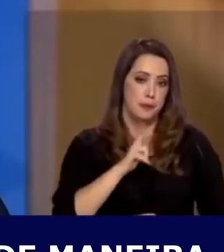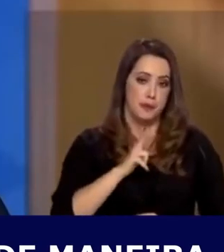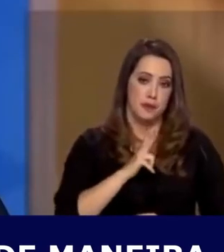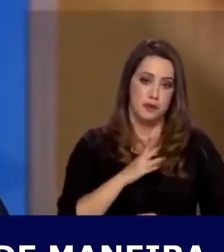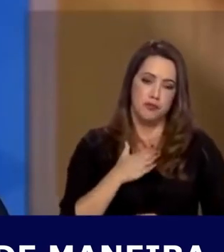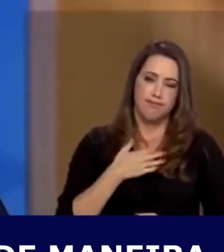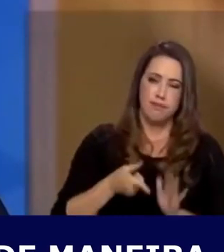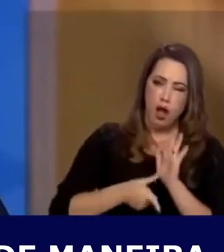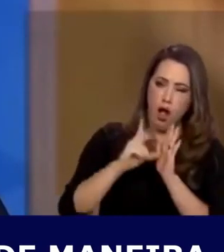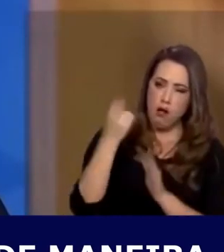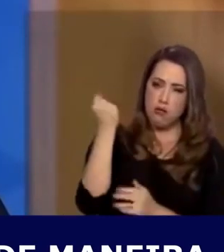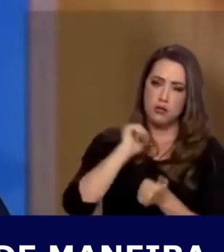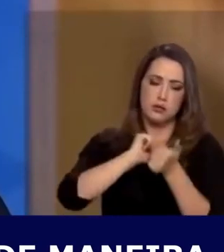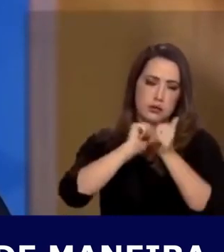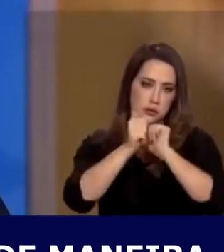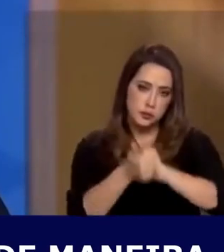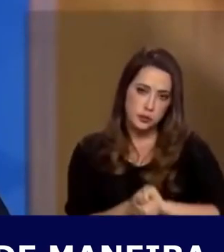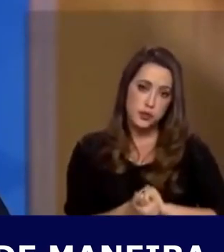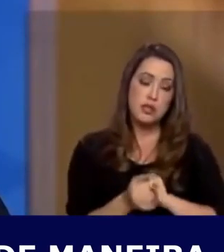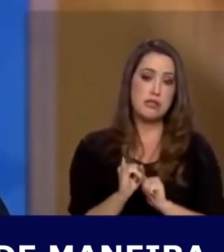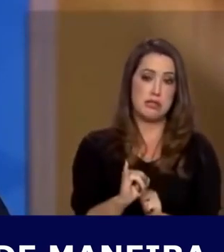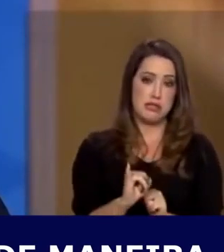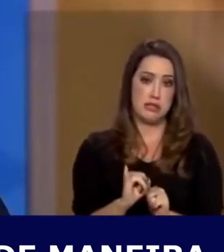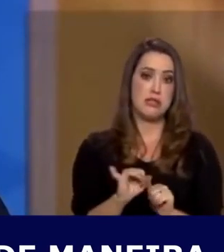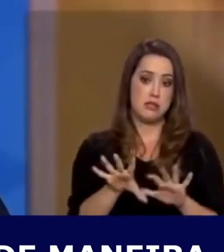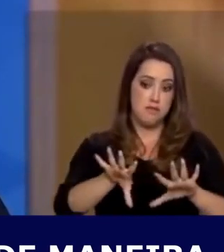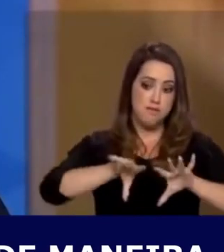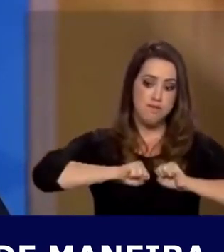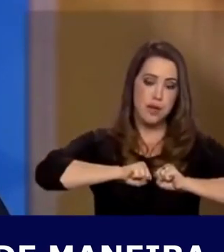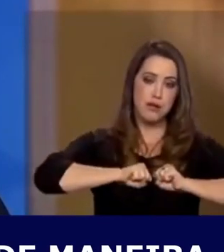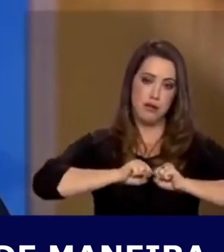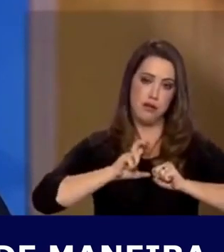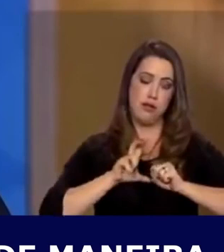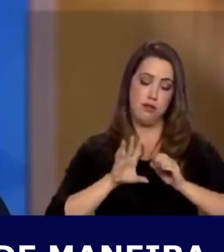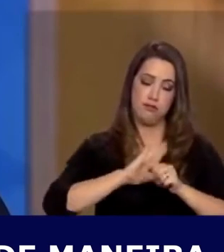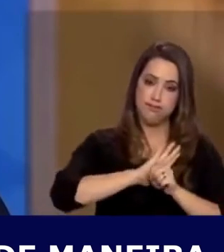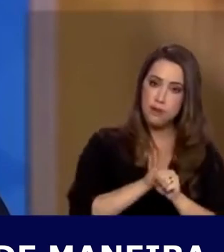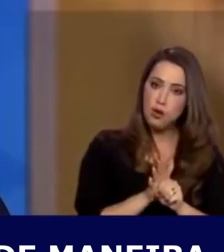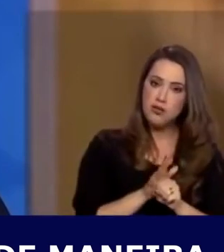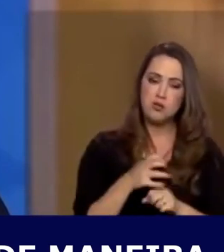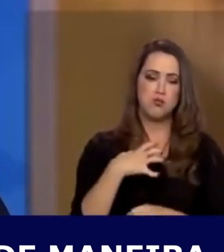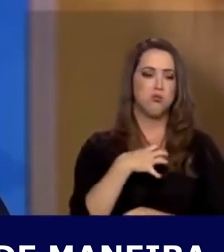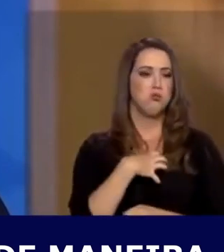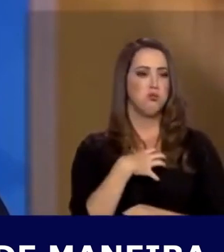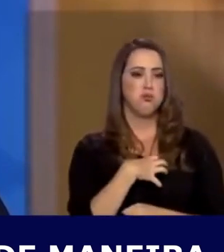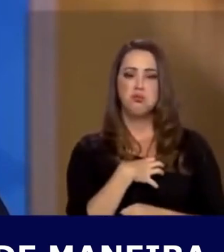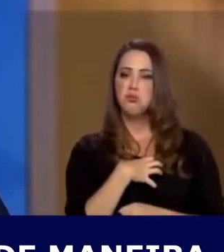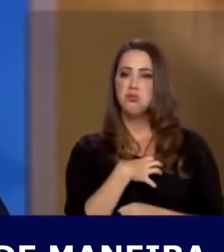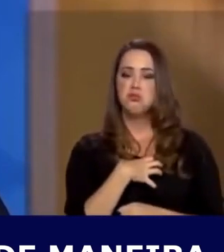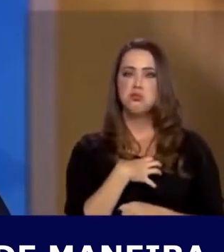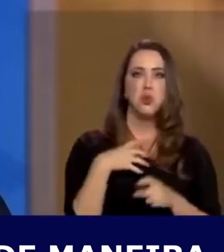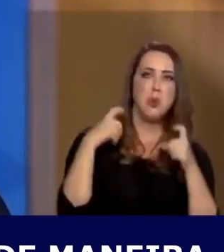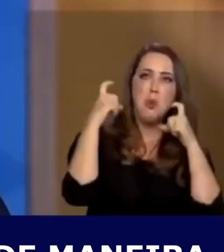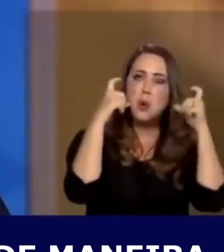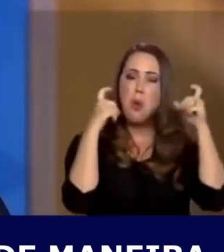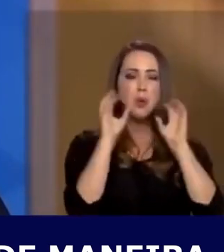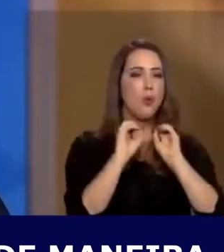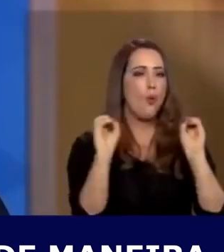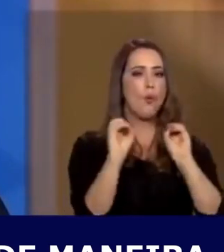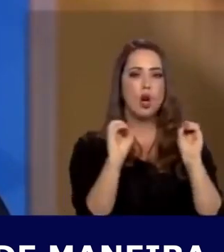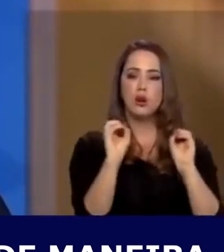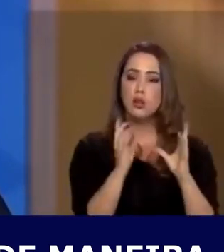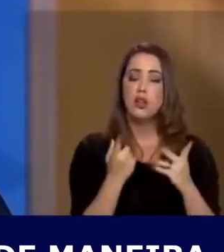Pelo meu histórico de atleta, caso fosse contaminado pelo vírus, não precisaria me preocupar.